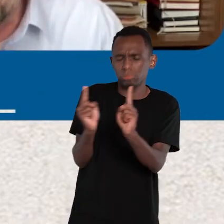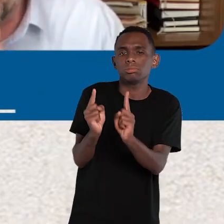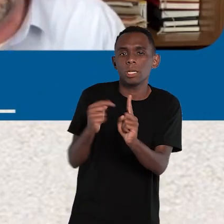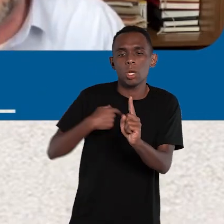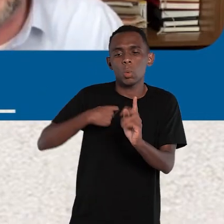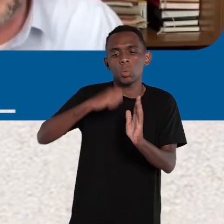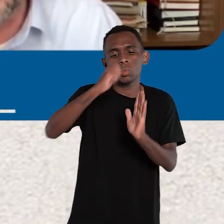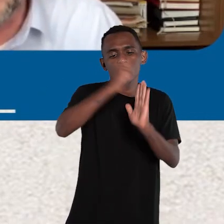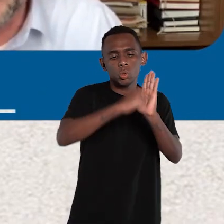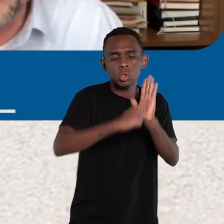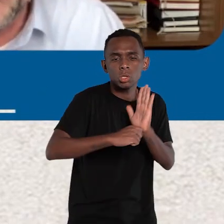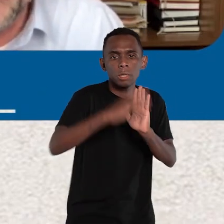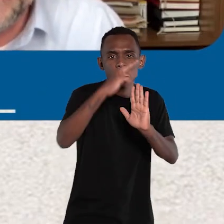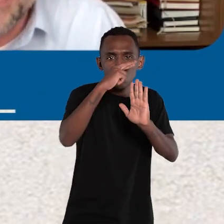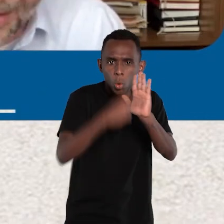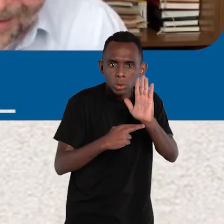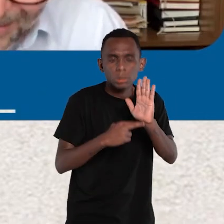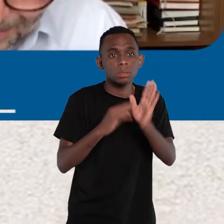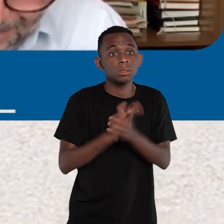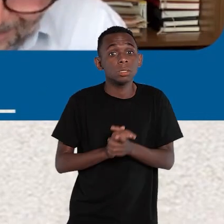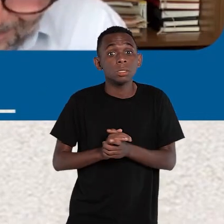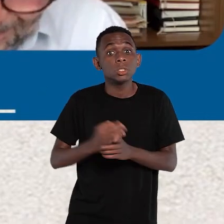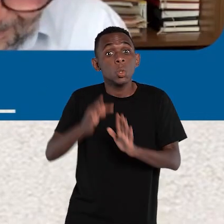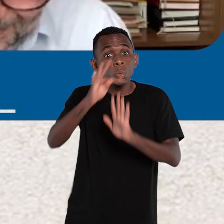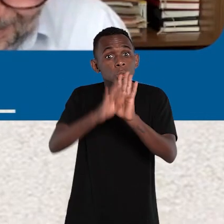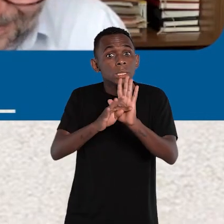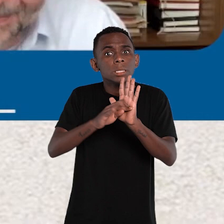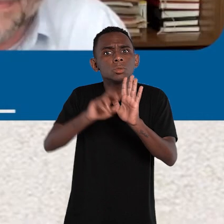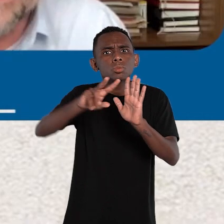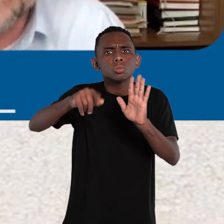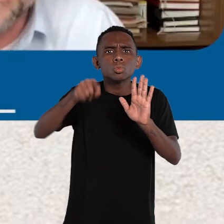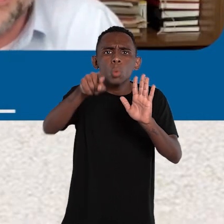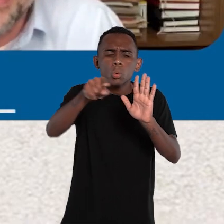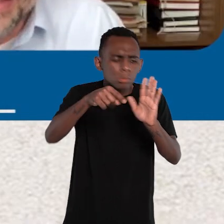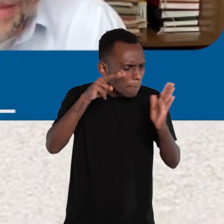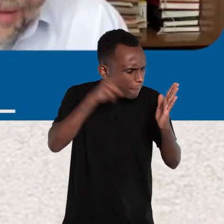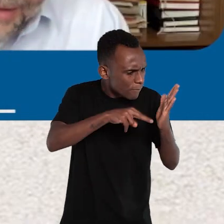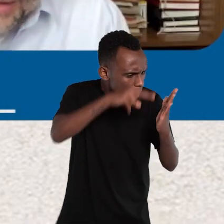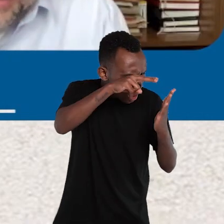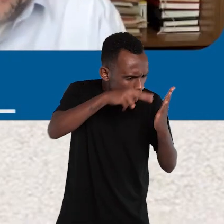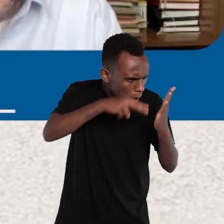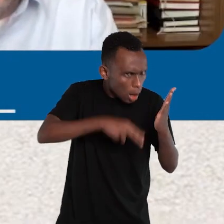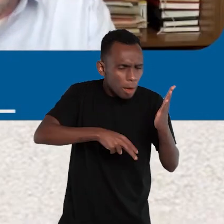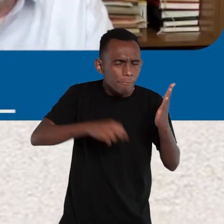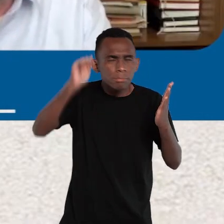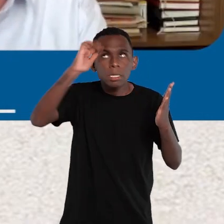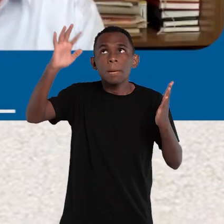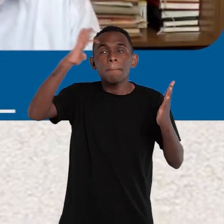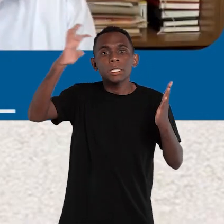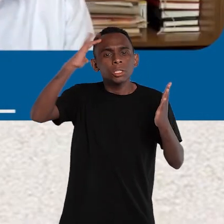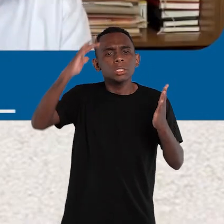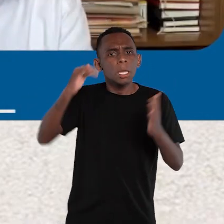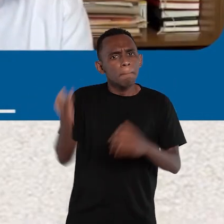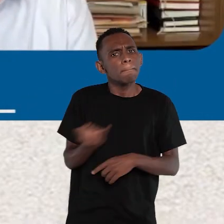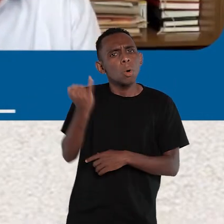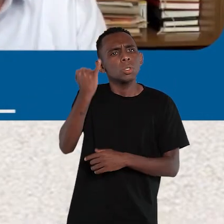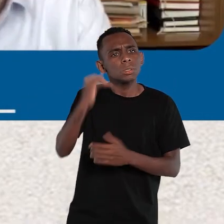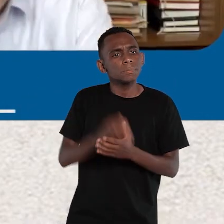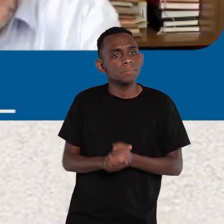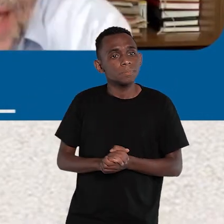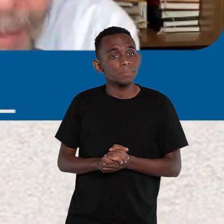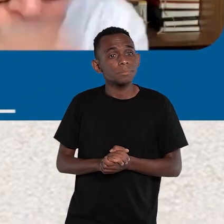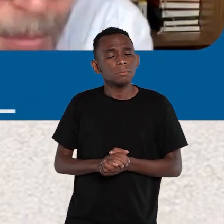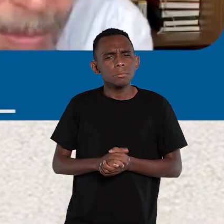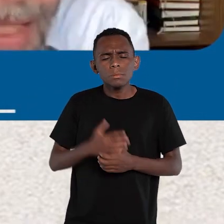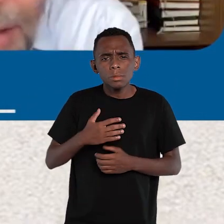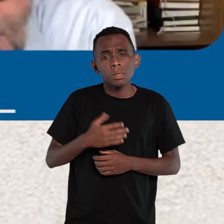eu escrevi o roteiro. Mas os seus textos são todos muito visuais, isso não tem novidade nenhuma. Quem conhece sua literatura sabe disso. Mas